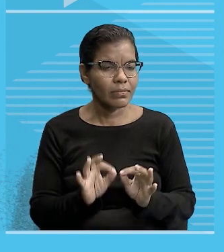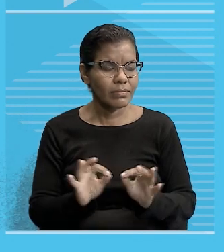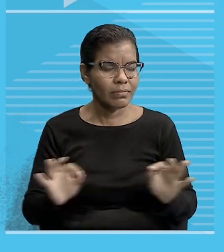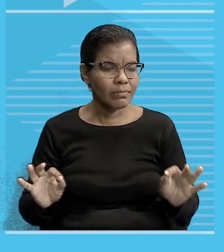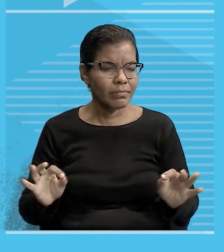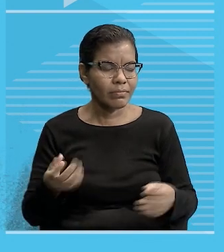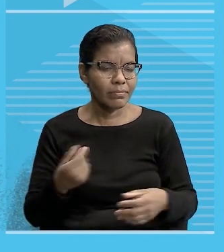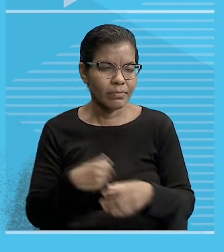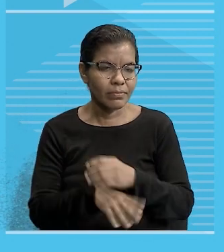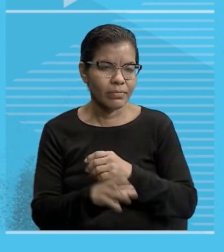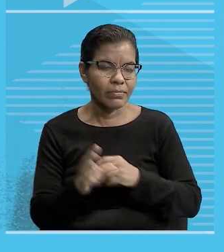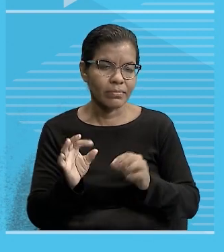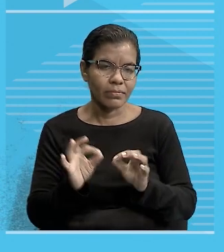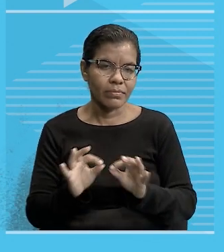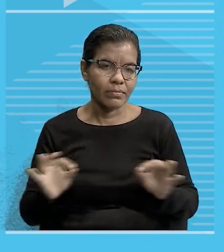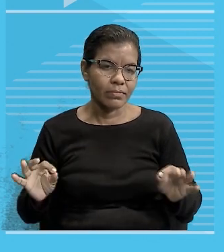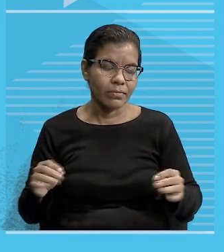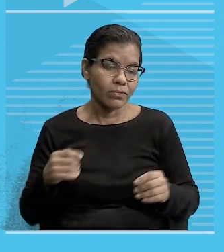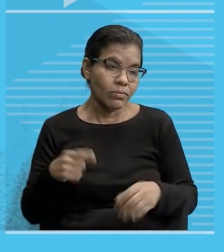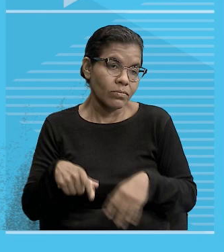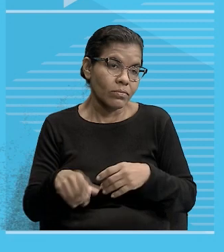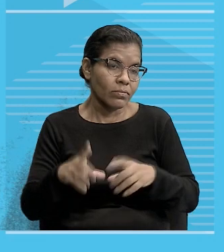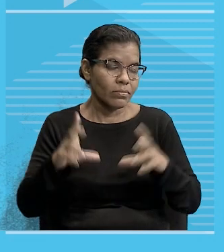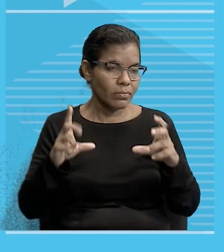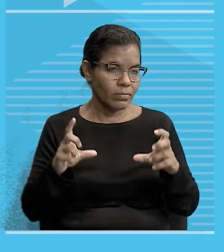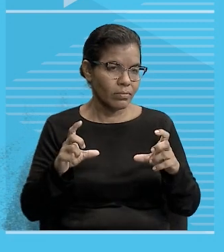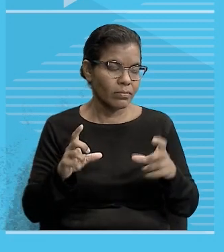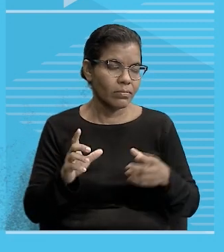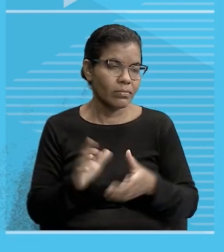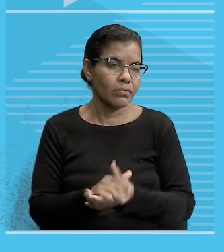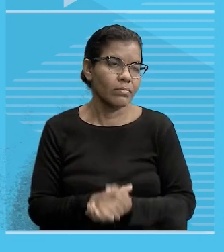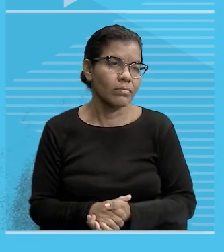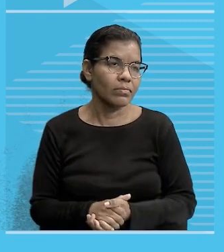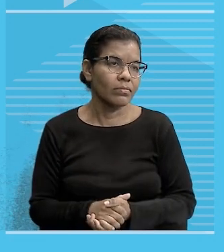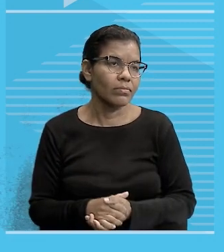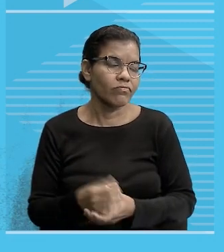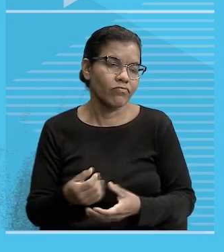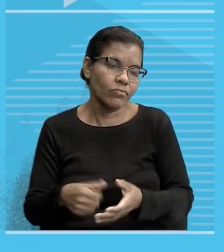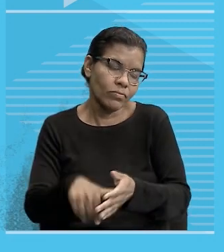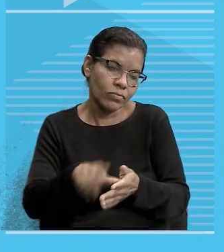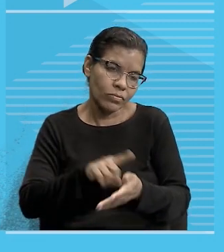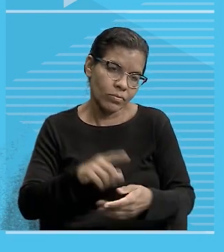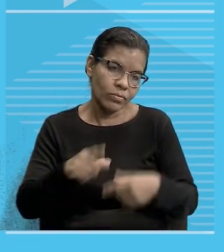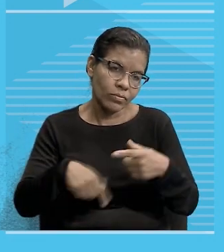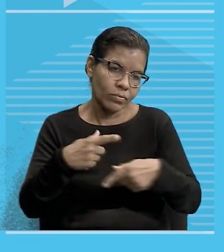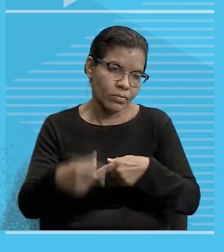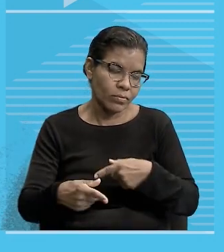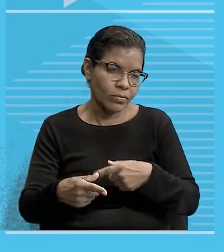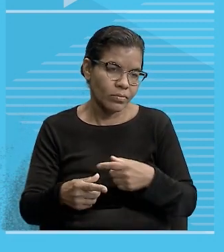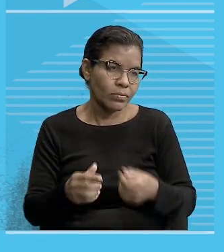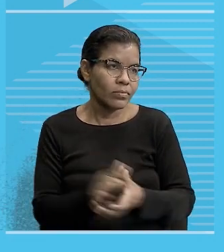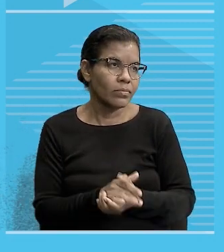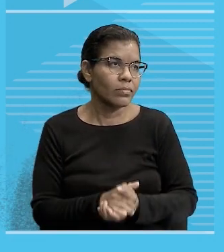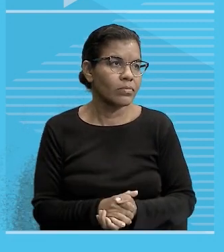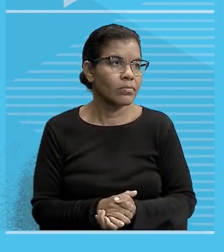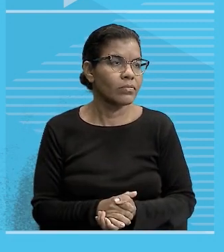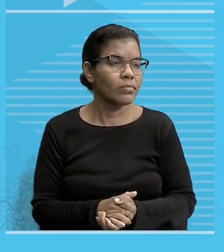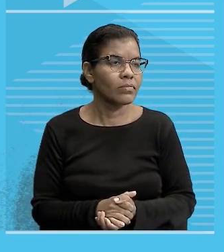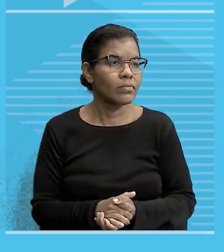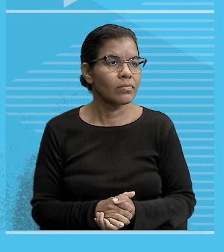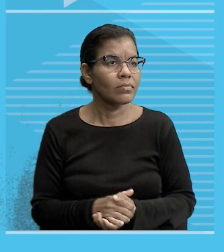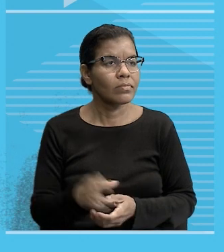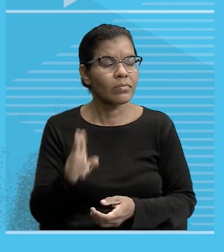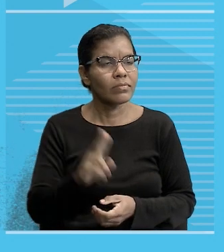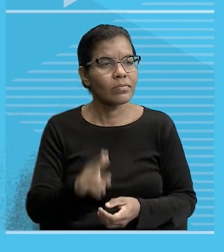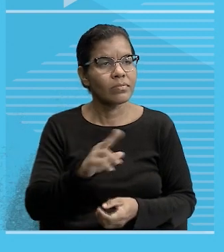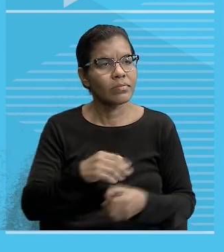simples quando eu vou tirar uma foto do antes e o depois serve para